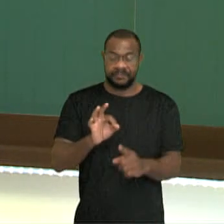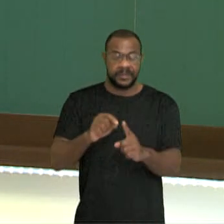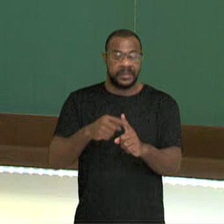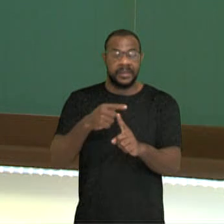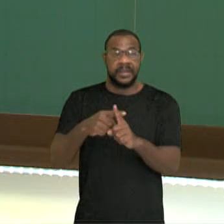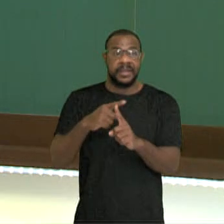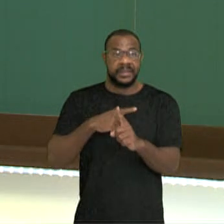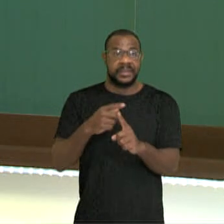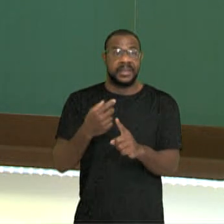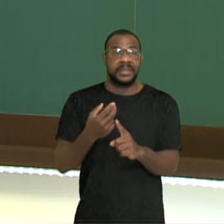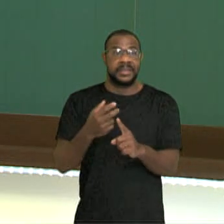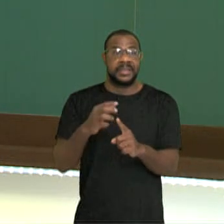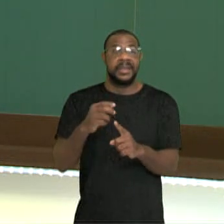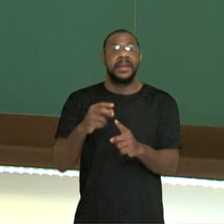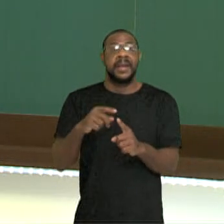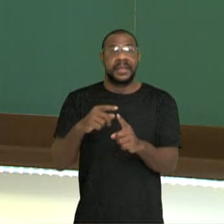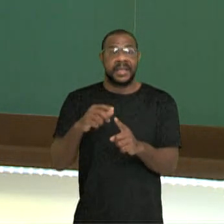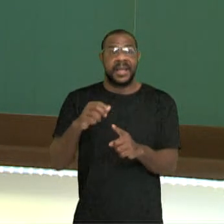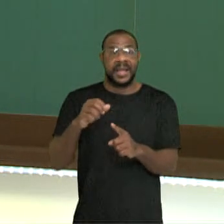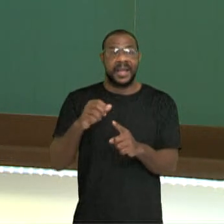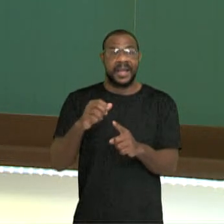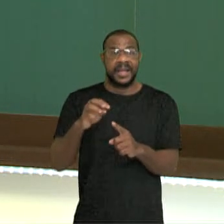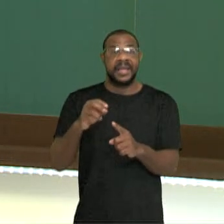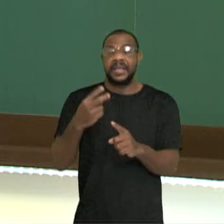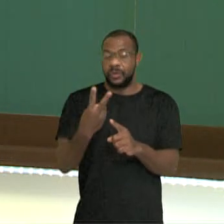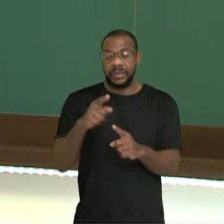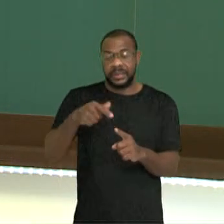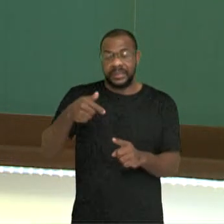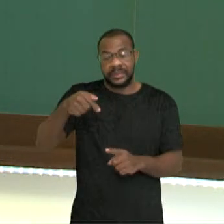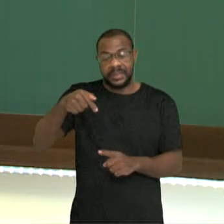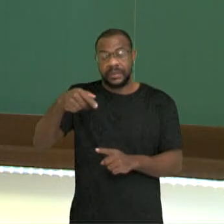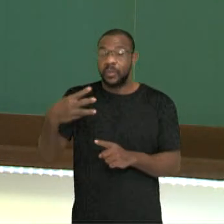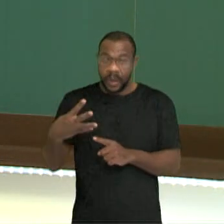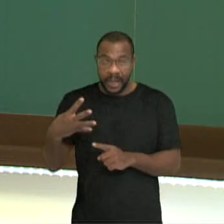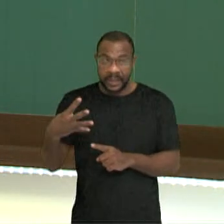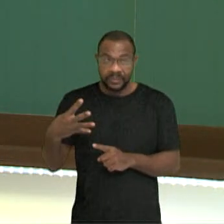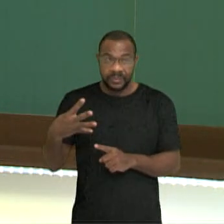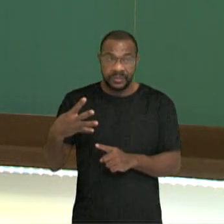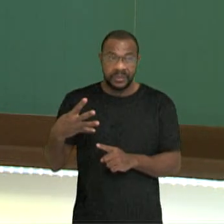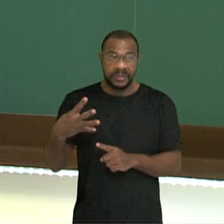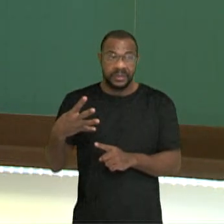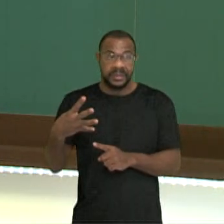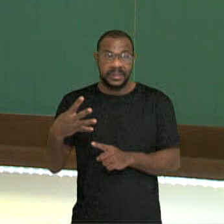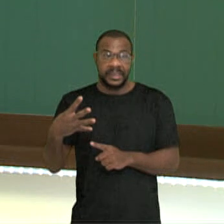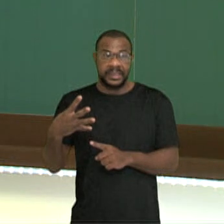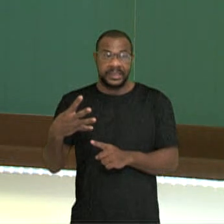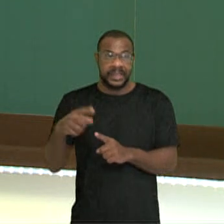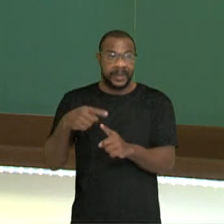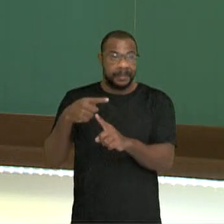é 2,74, mais a TR do último ano, dá aproximadamente